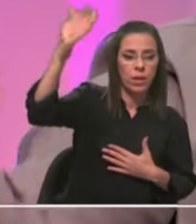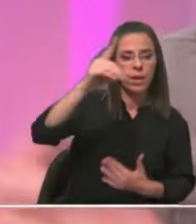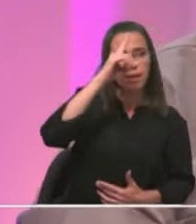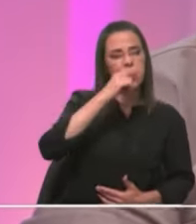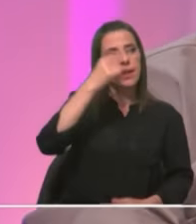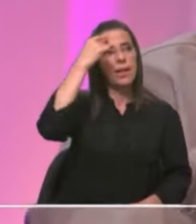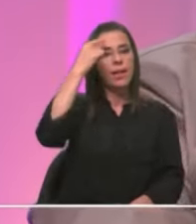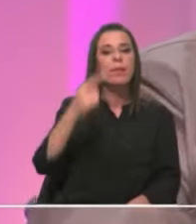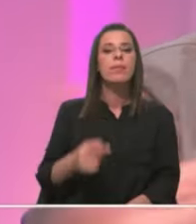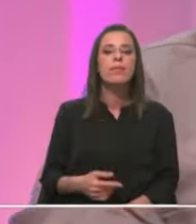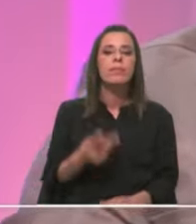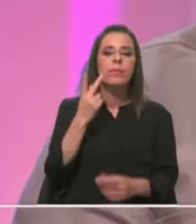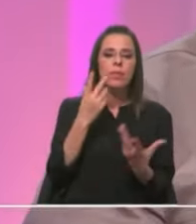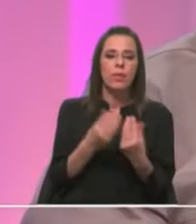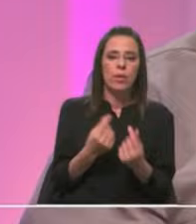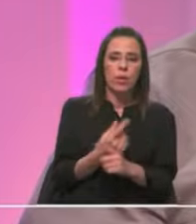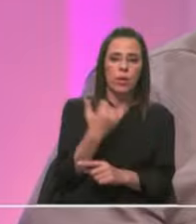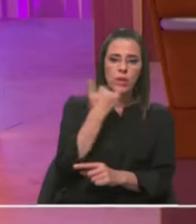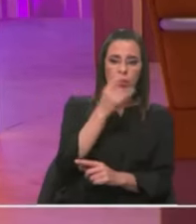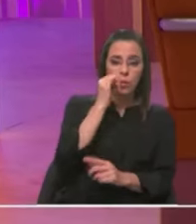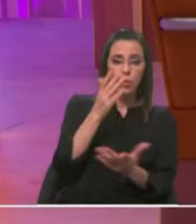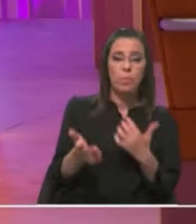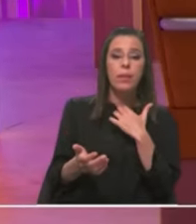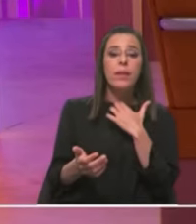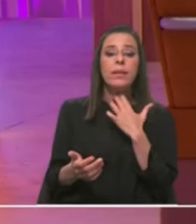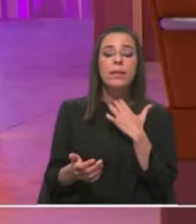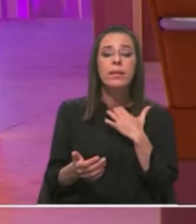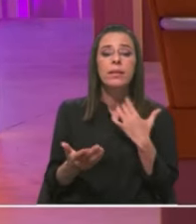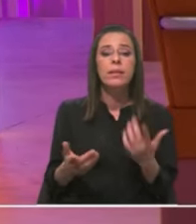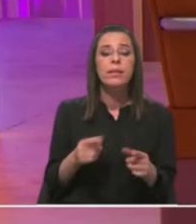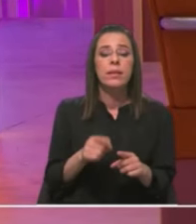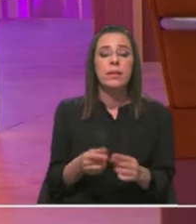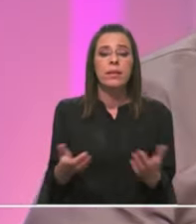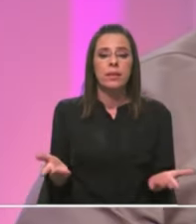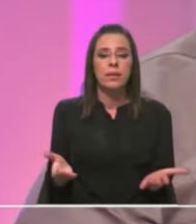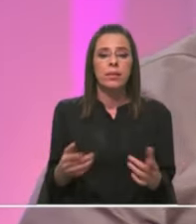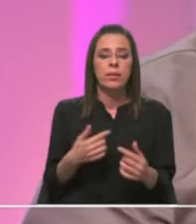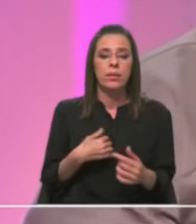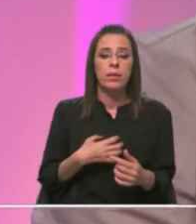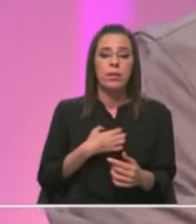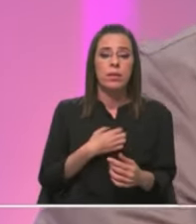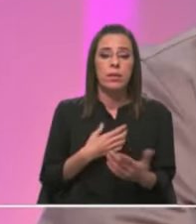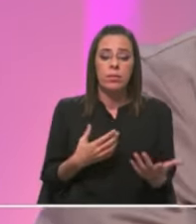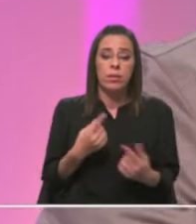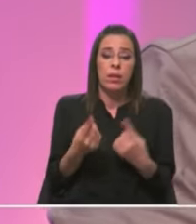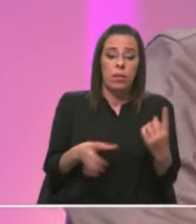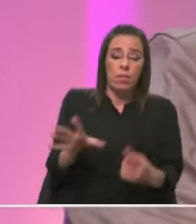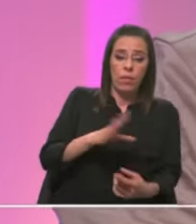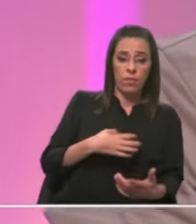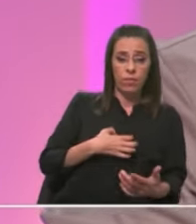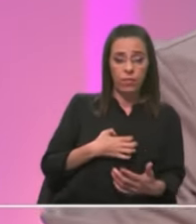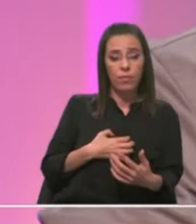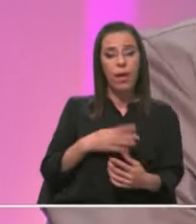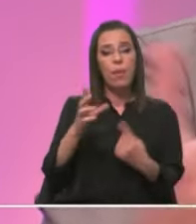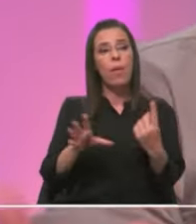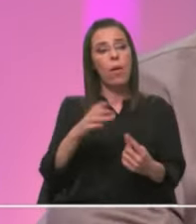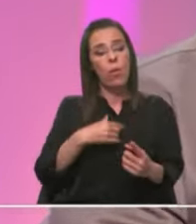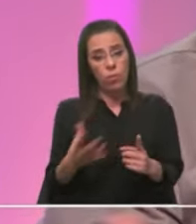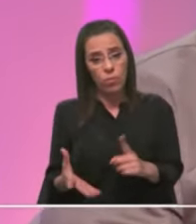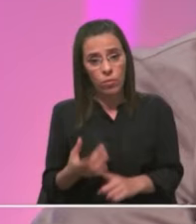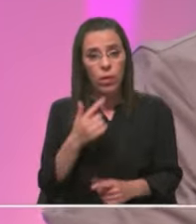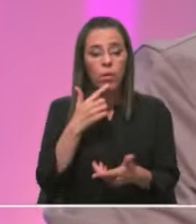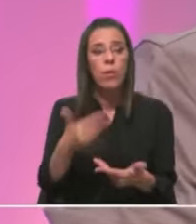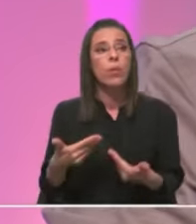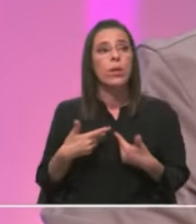lembrem que viveram coisas felizes com o pai e e nisso acho que acho que estou a de alguma forma acho que estou a conseguir também com